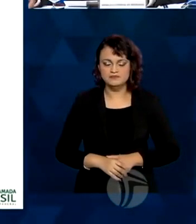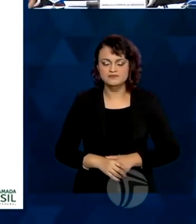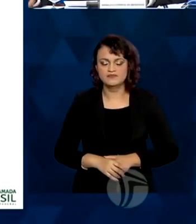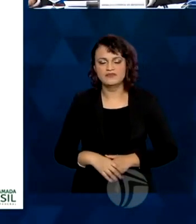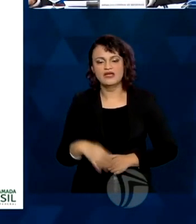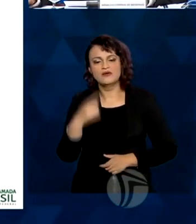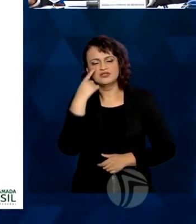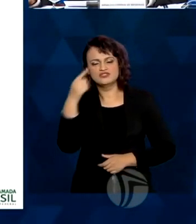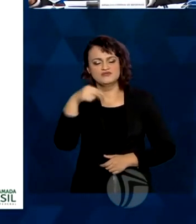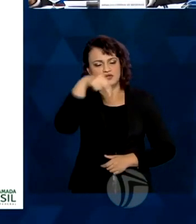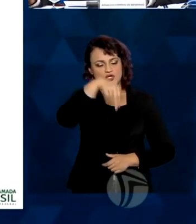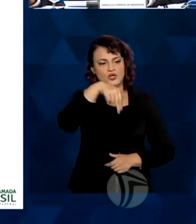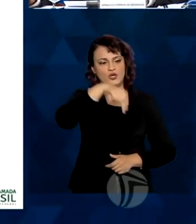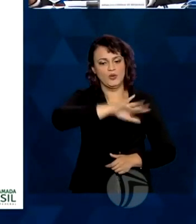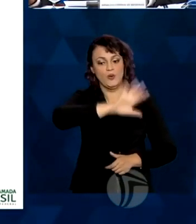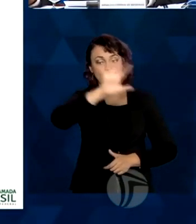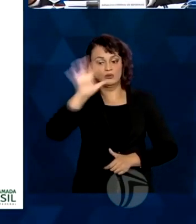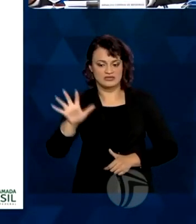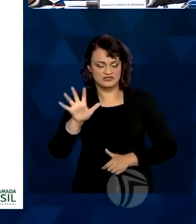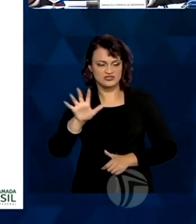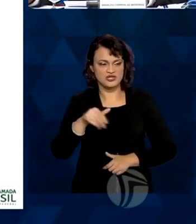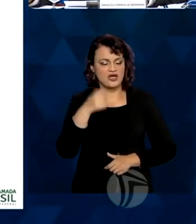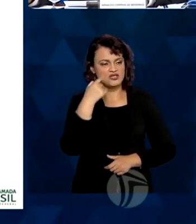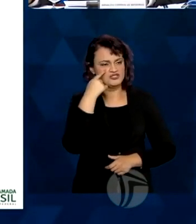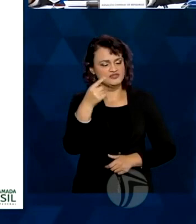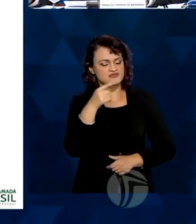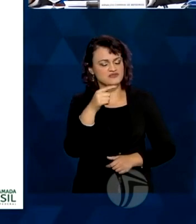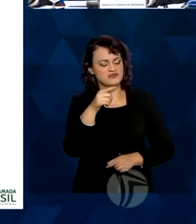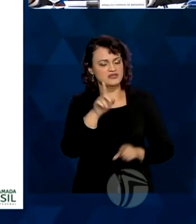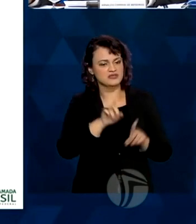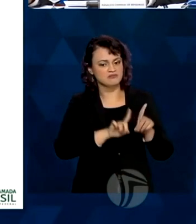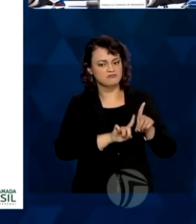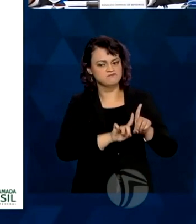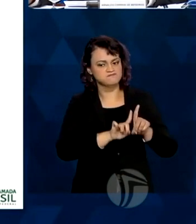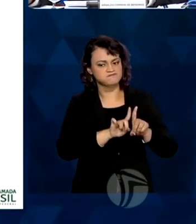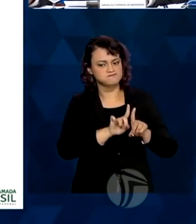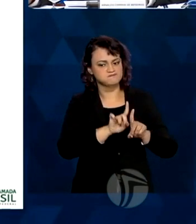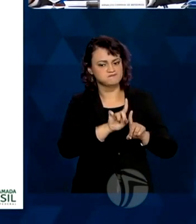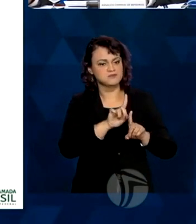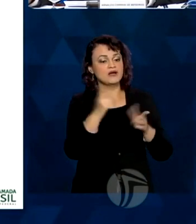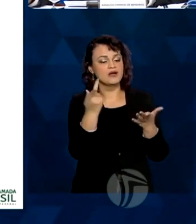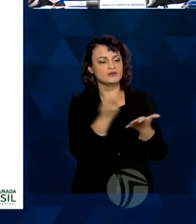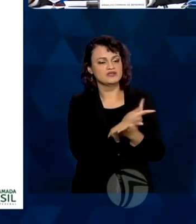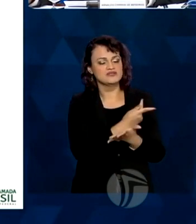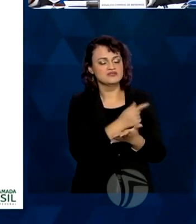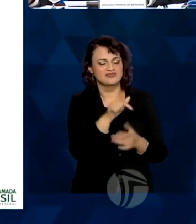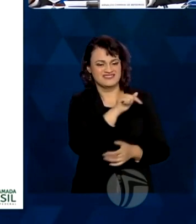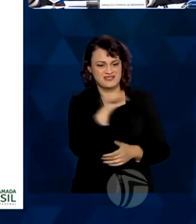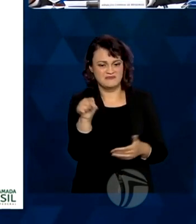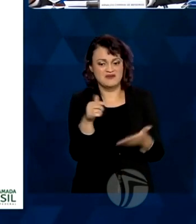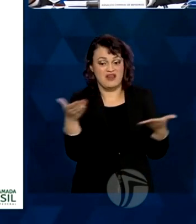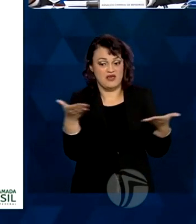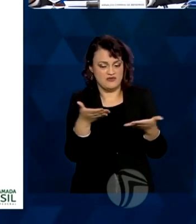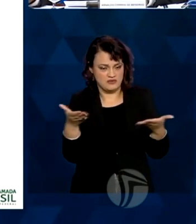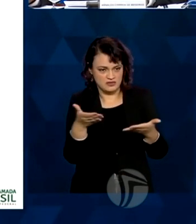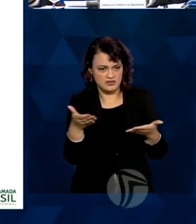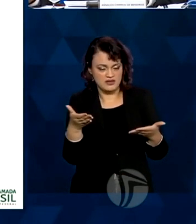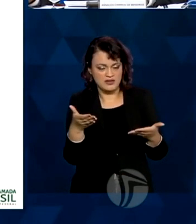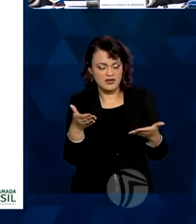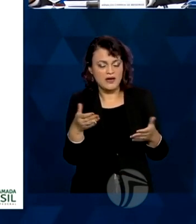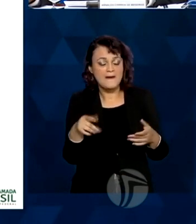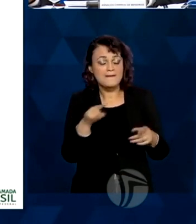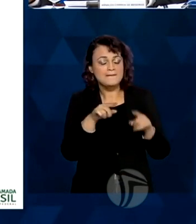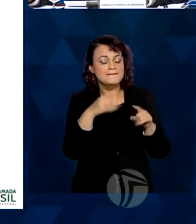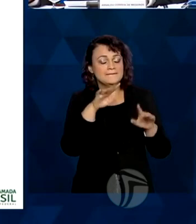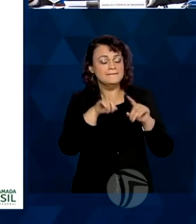para o Nordeste, né, a gente vê que houve um crescimento do número de casos na última semana, mas em